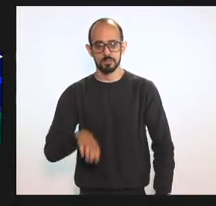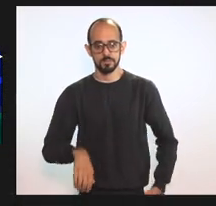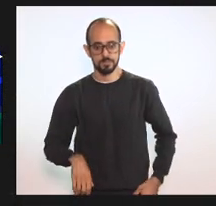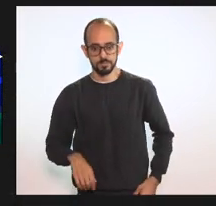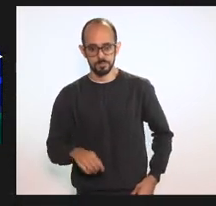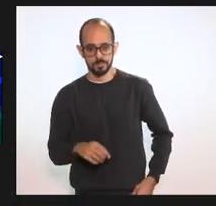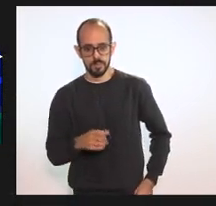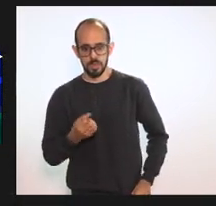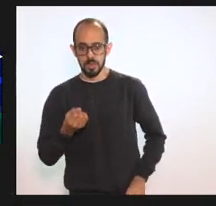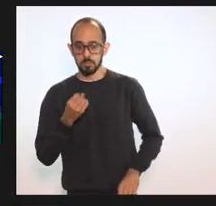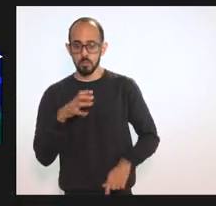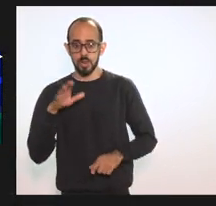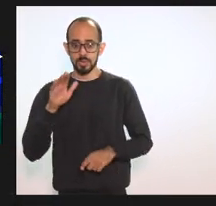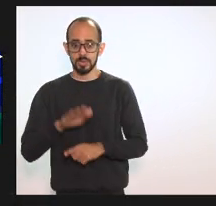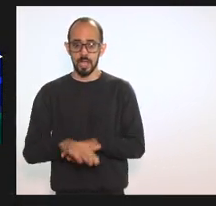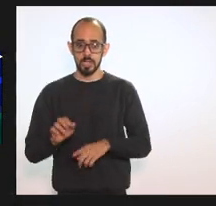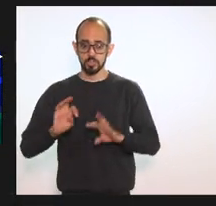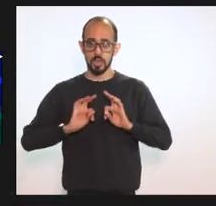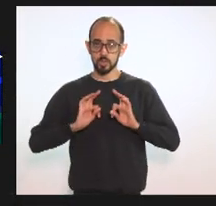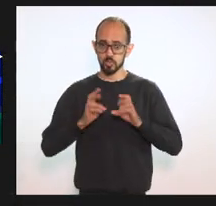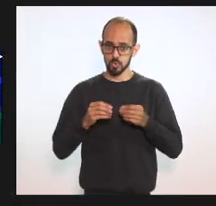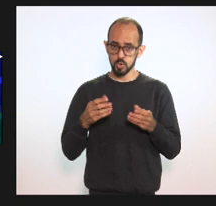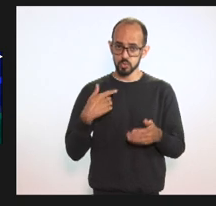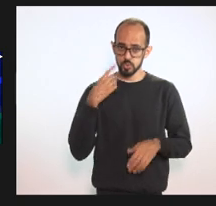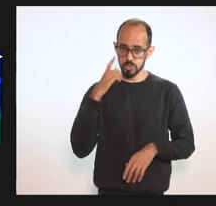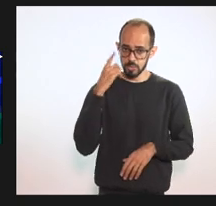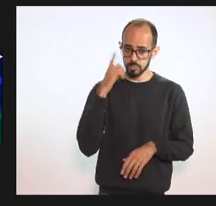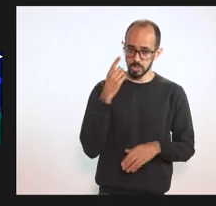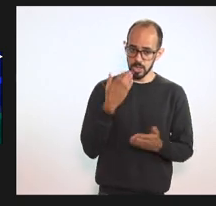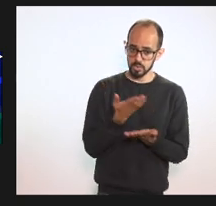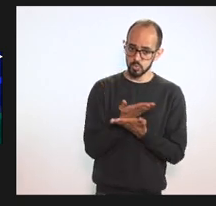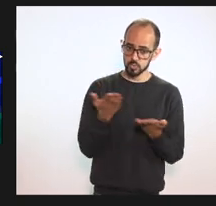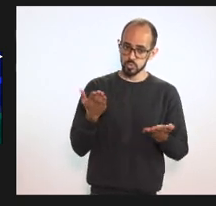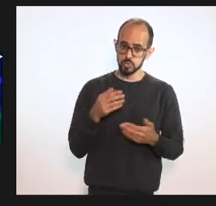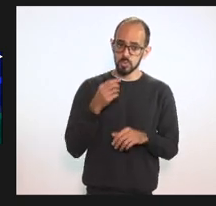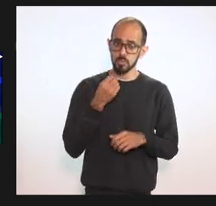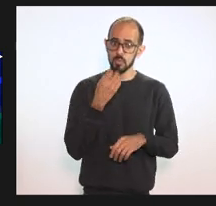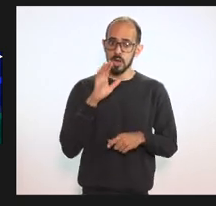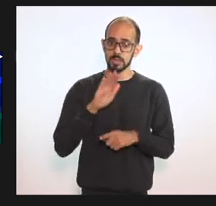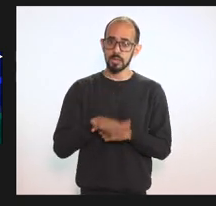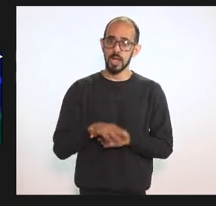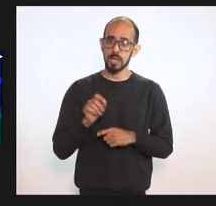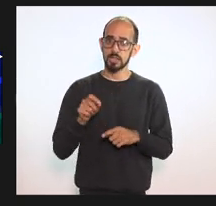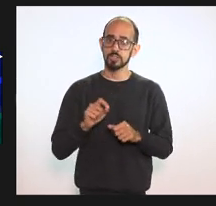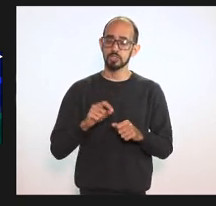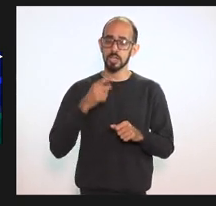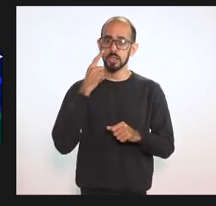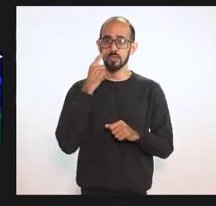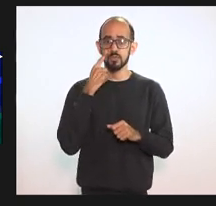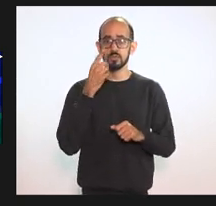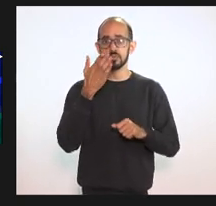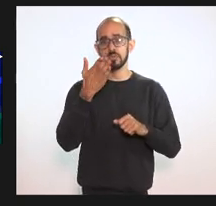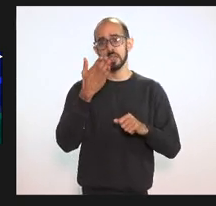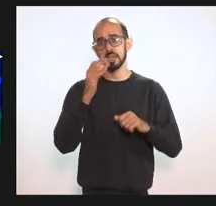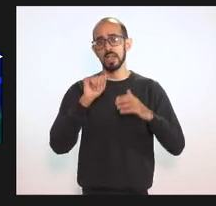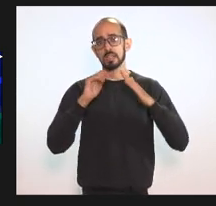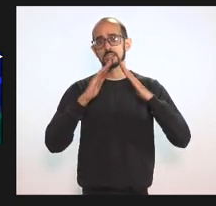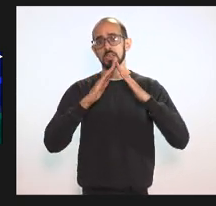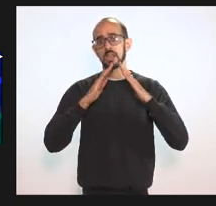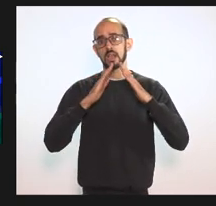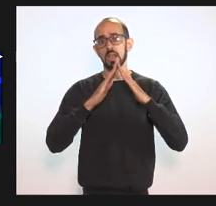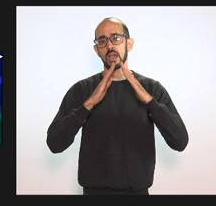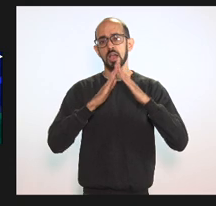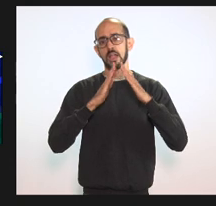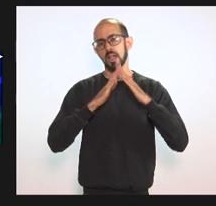Oi pessoal boa tarde a todos os teclados Boa tarde aqui em assistir à TV alerj nós estamos aqui